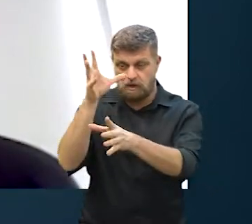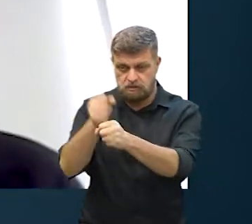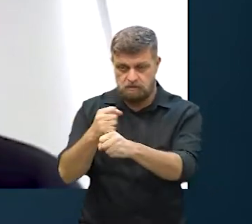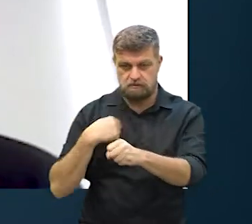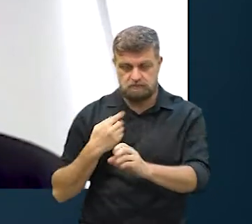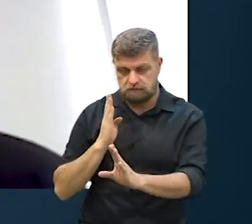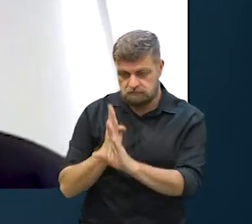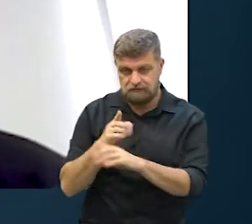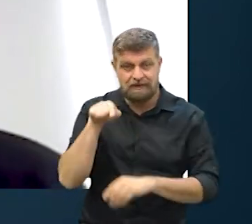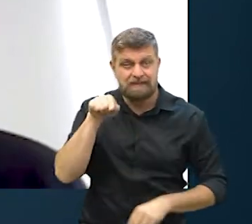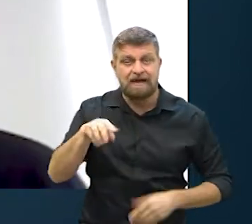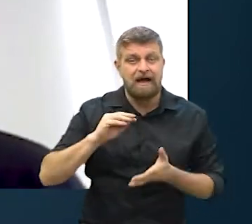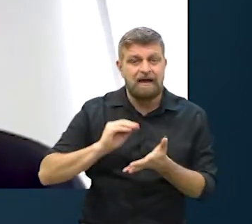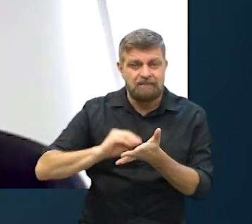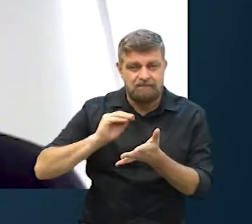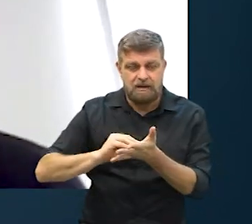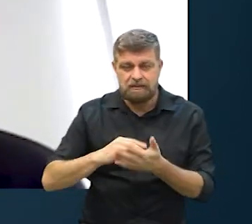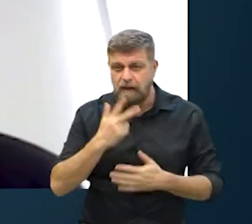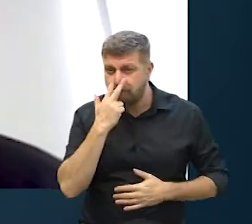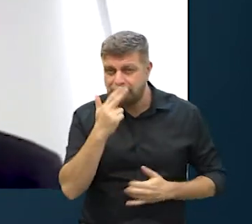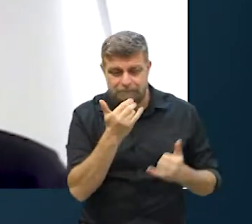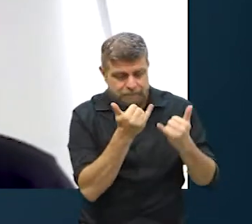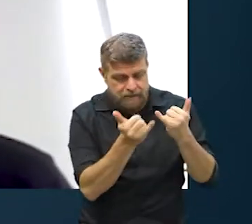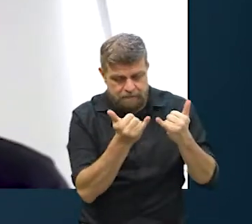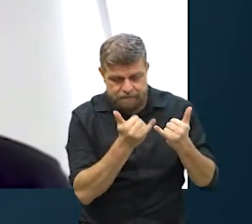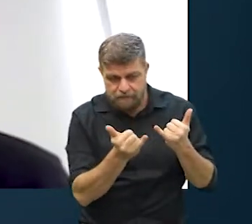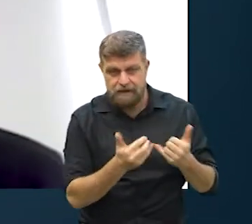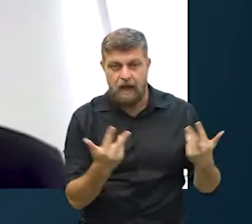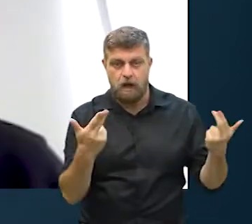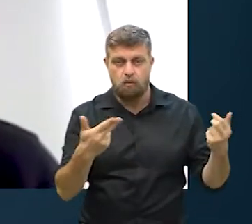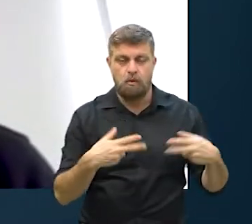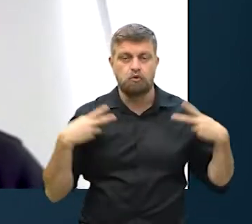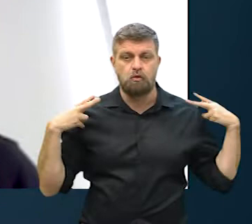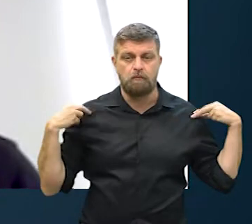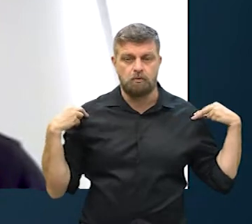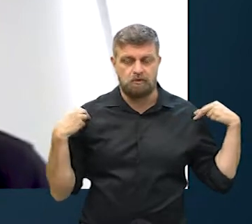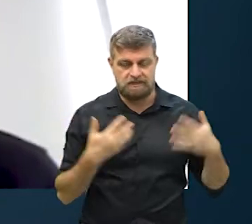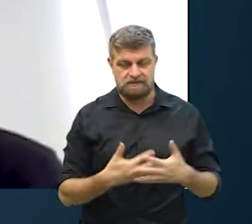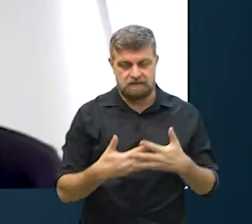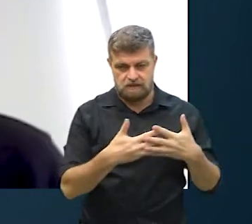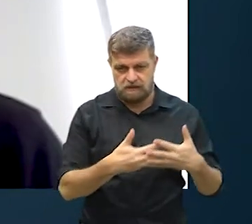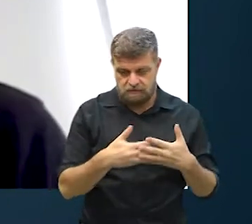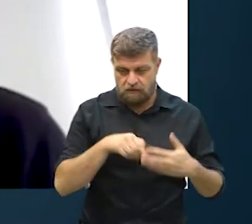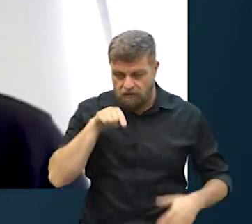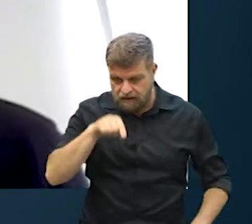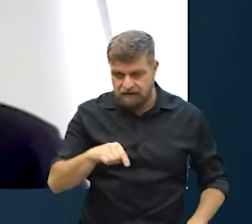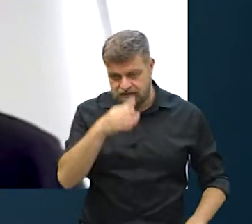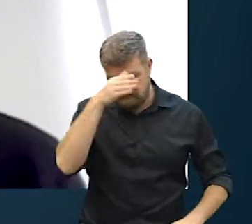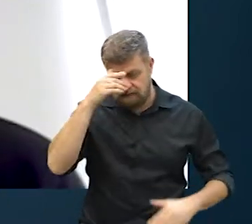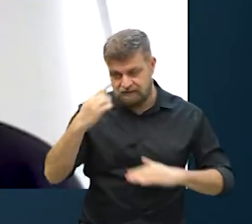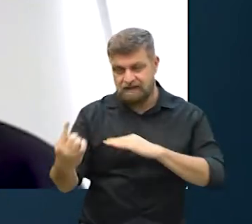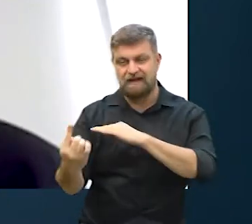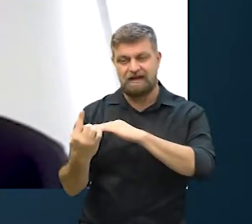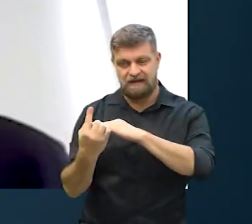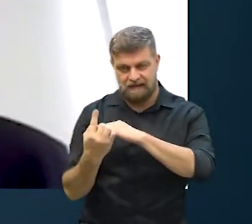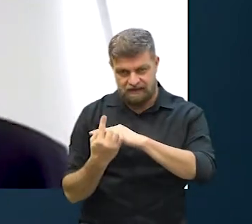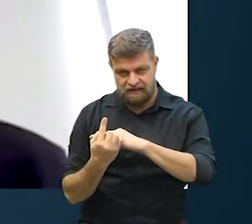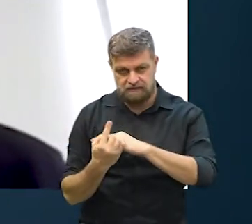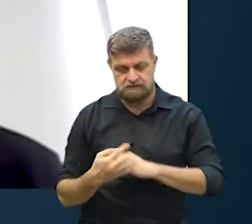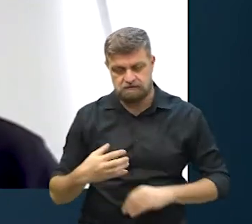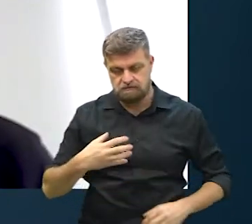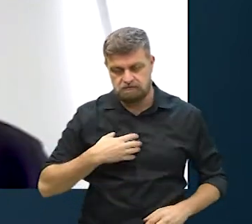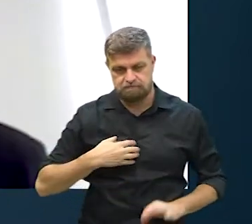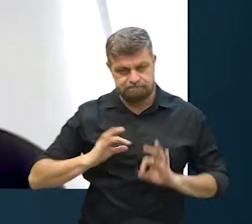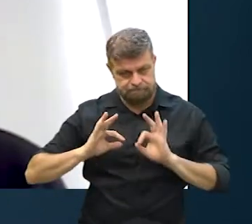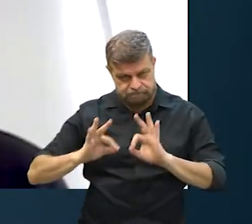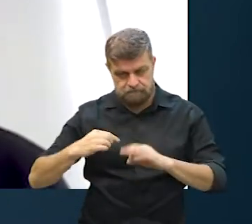gente descobriu que tem carências muito parecidas com a do caminhoneiro. E a gente viraram clientes Dieselbank também de